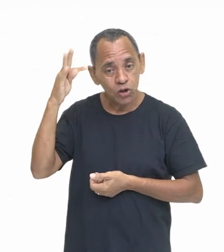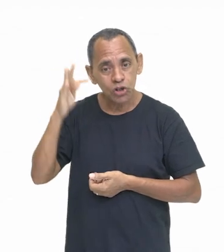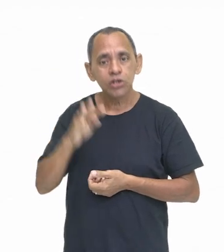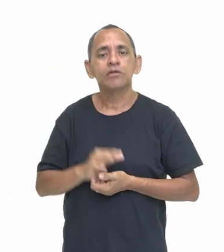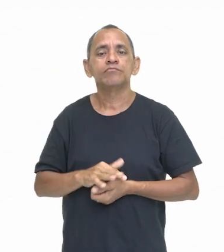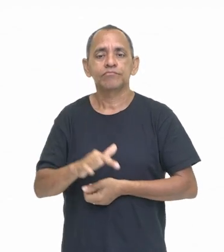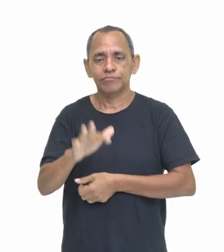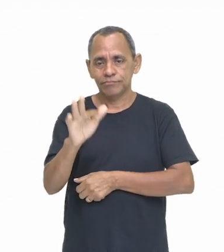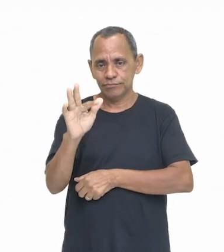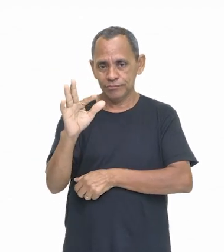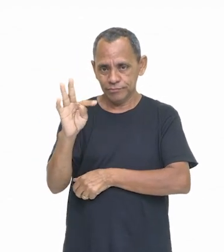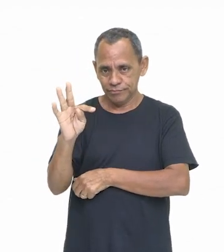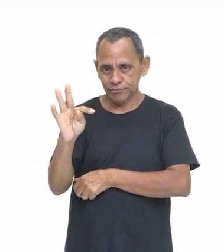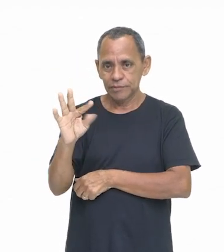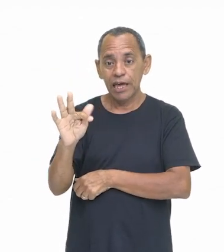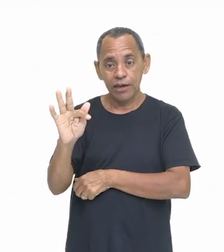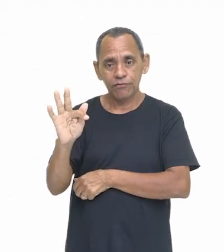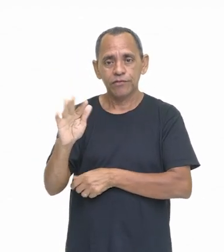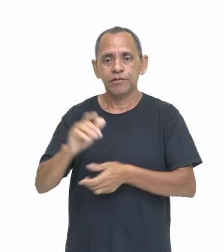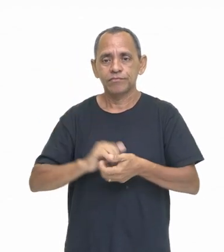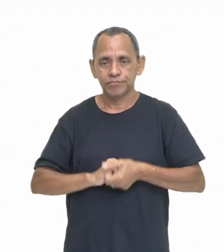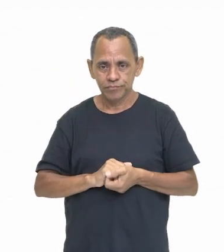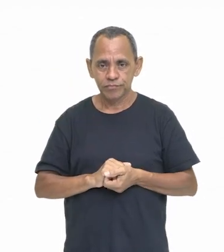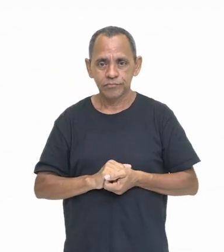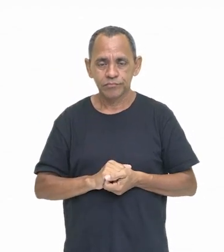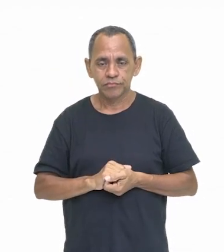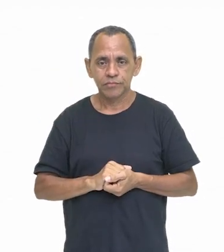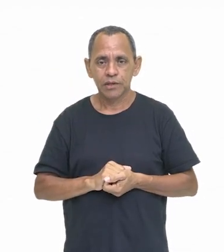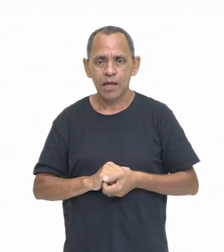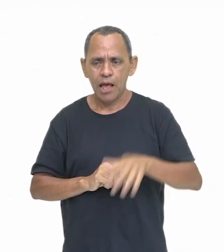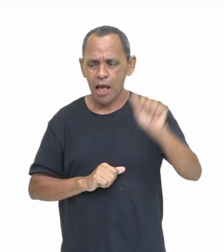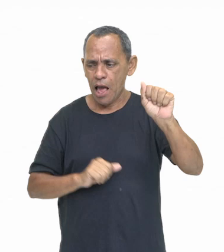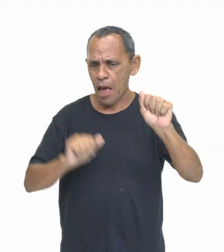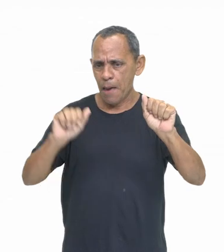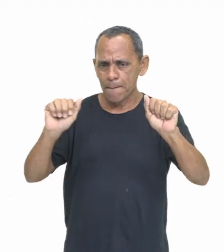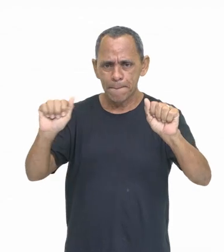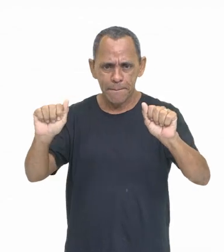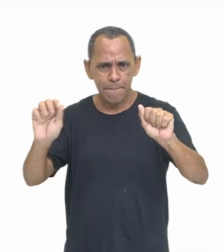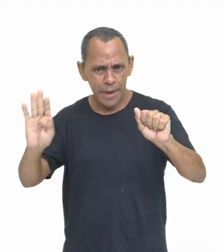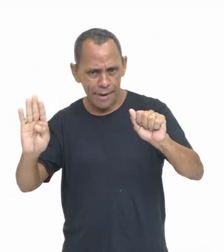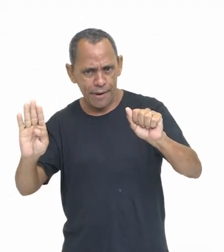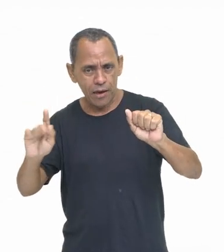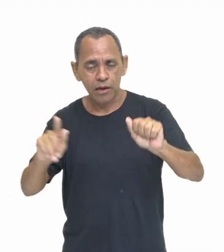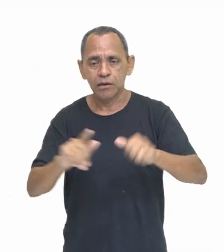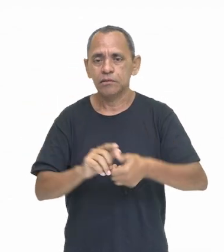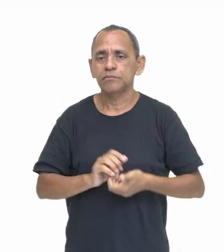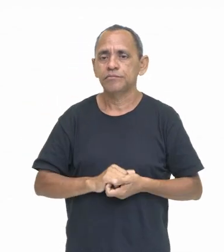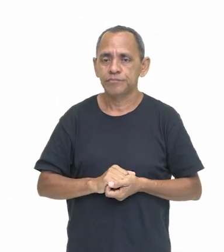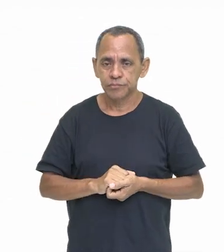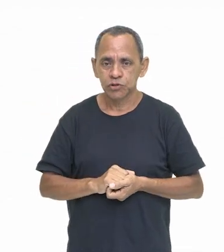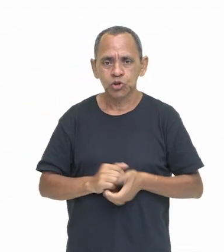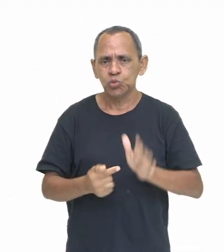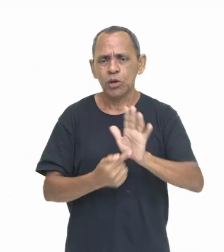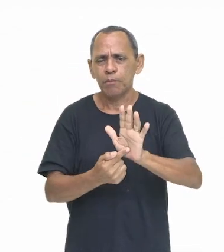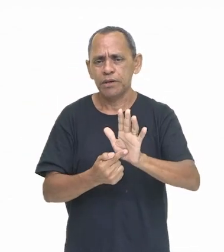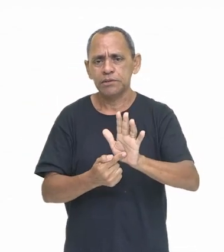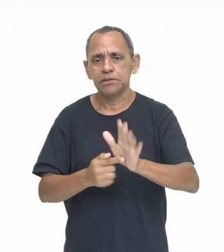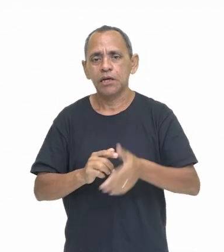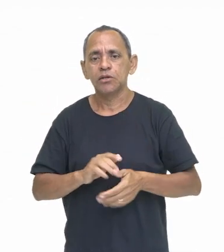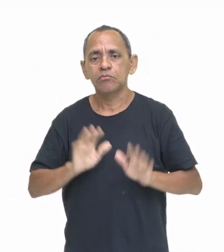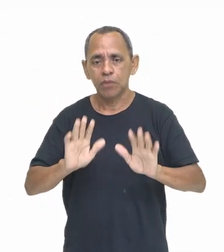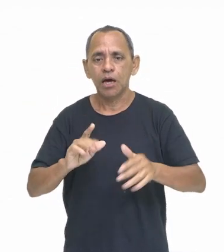f, sem que A e B sejam citados. Nesses casos, consideramos